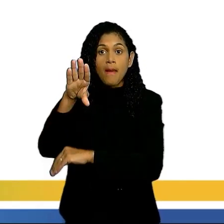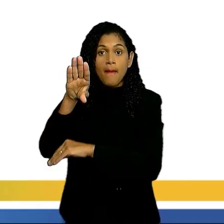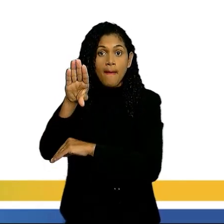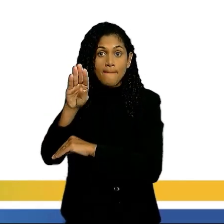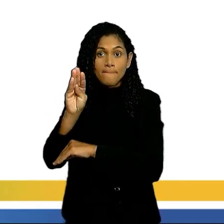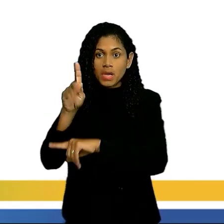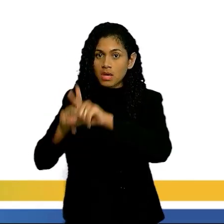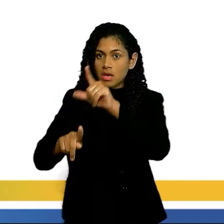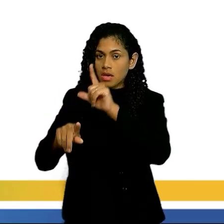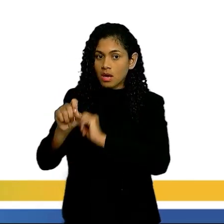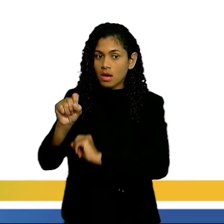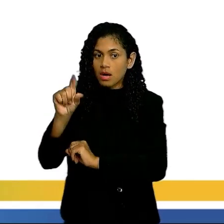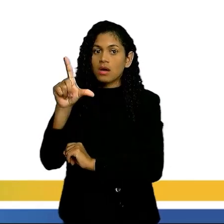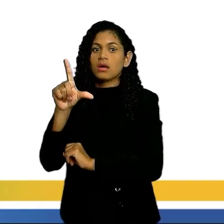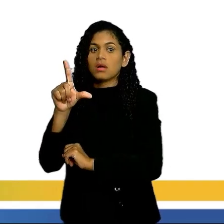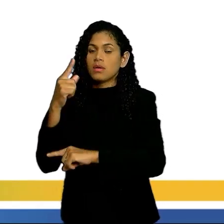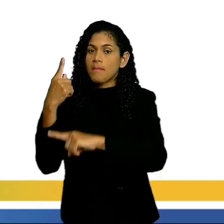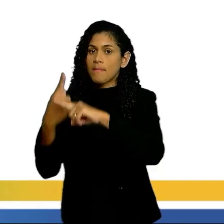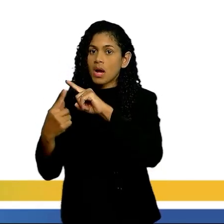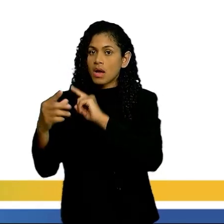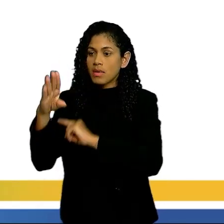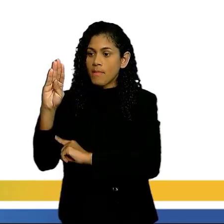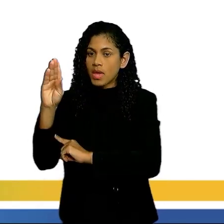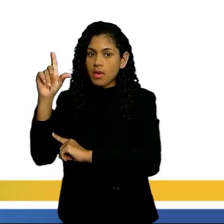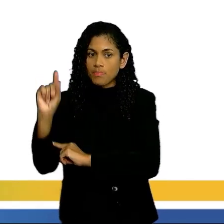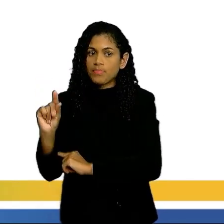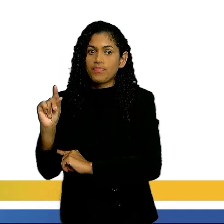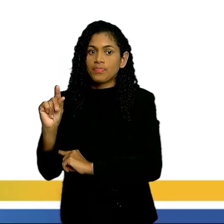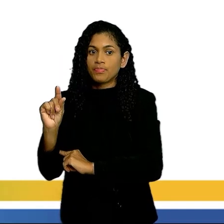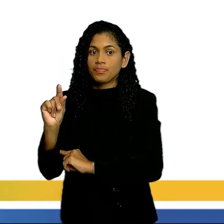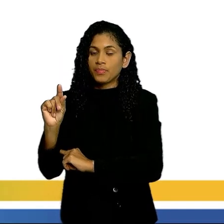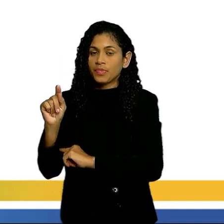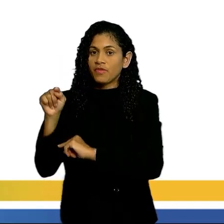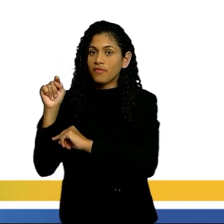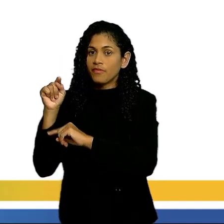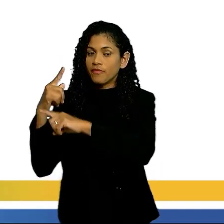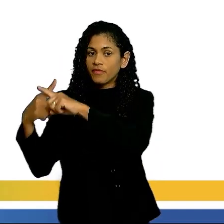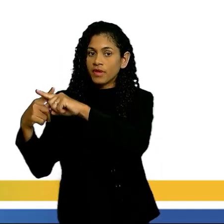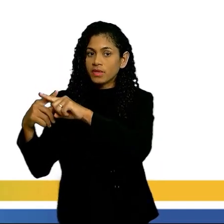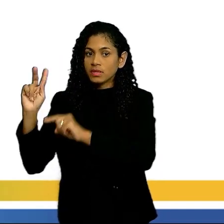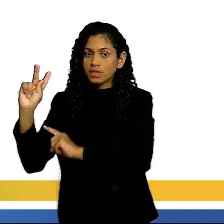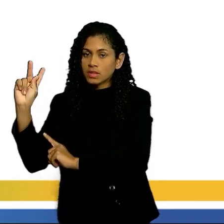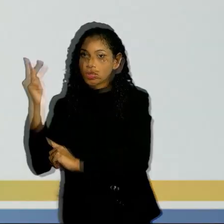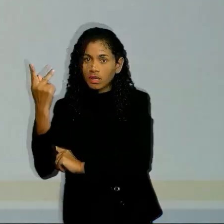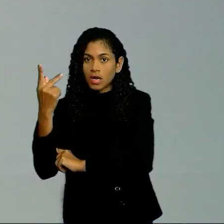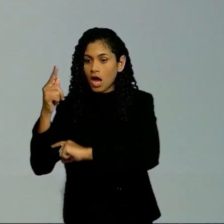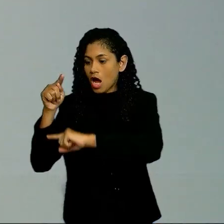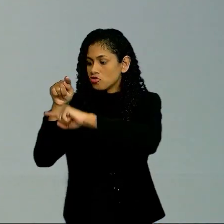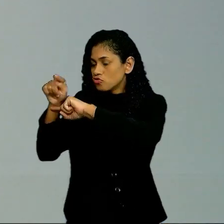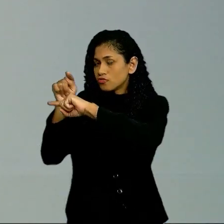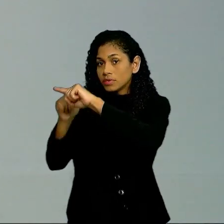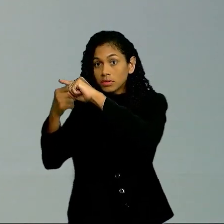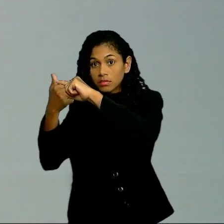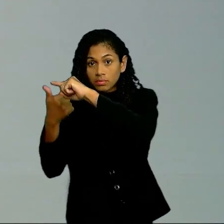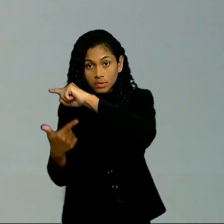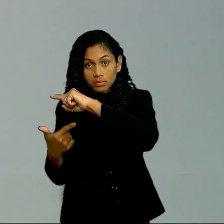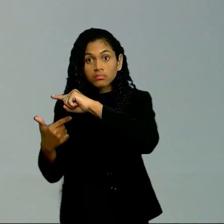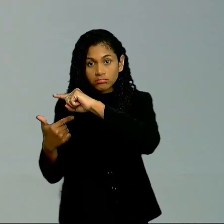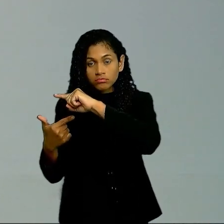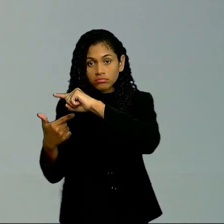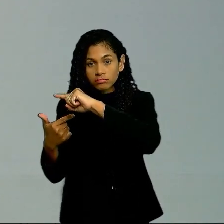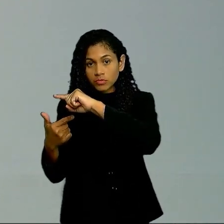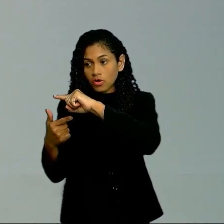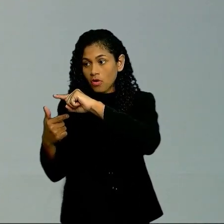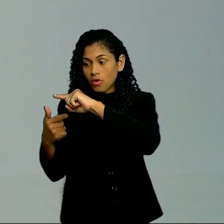mais Bzinho vezes H dividido para 2 vezes C. Então, nesse momento, pessoal,